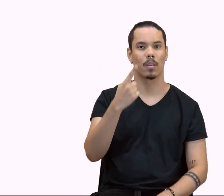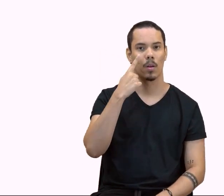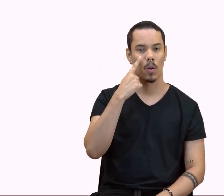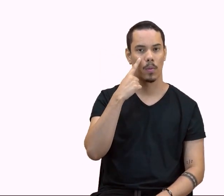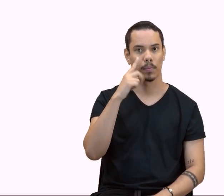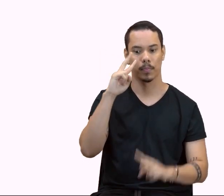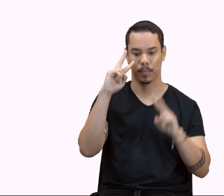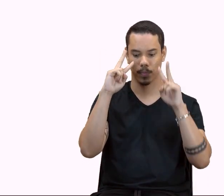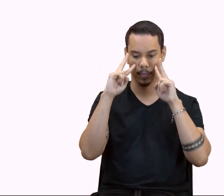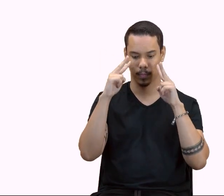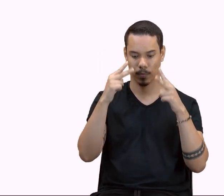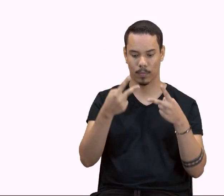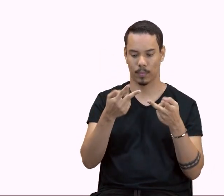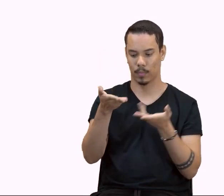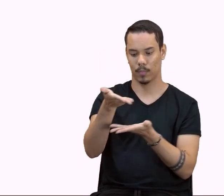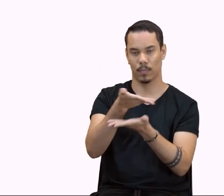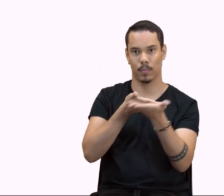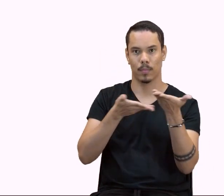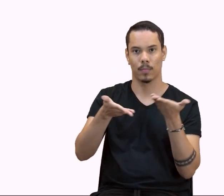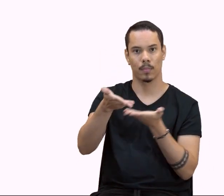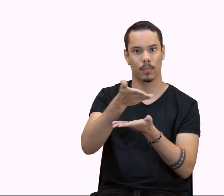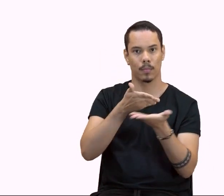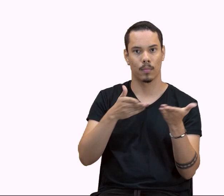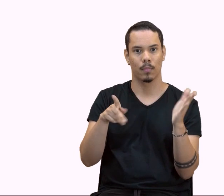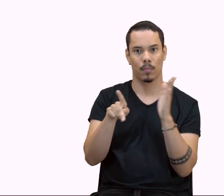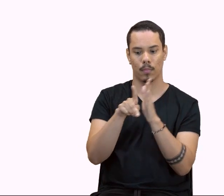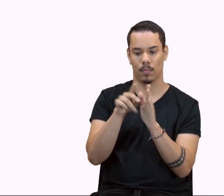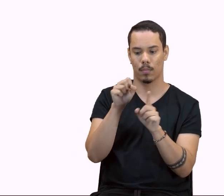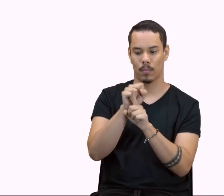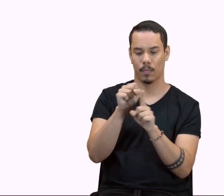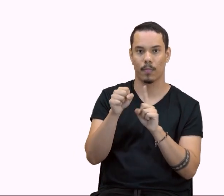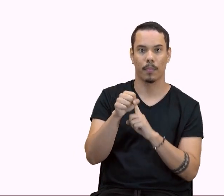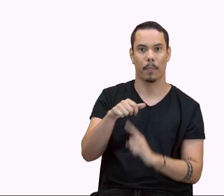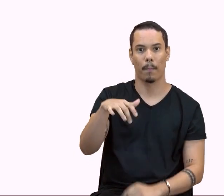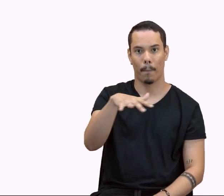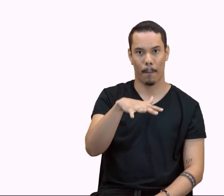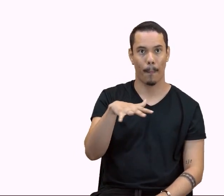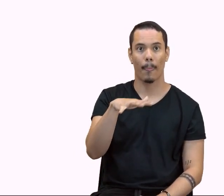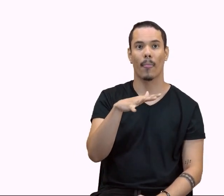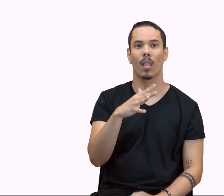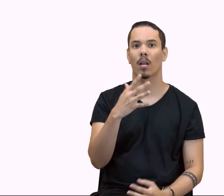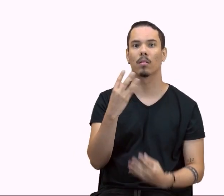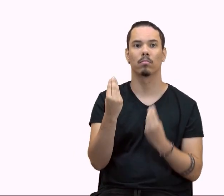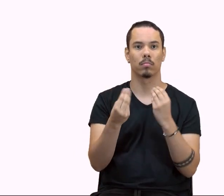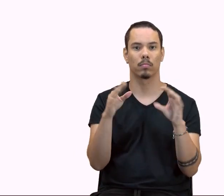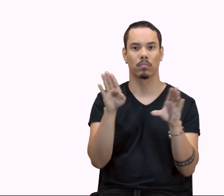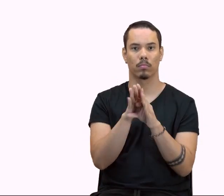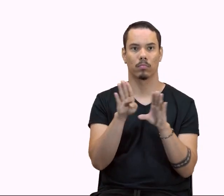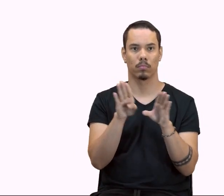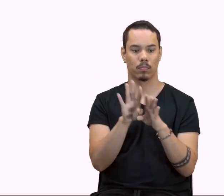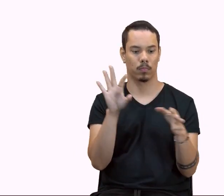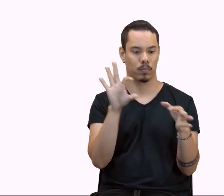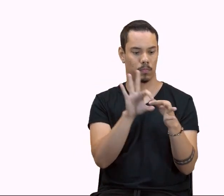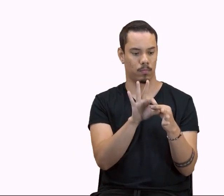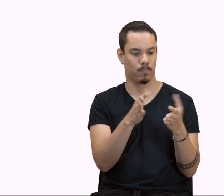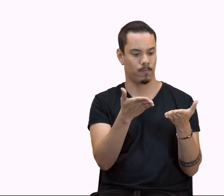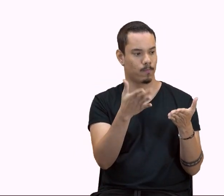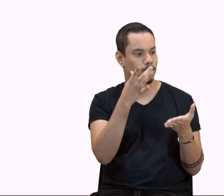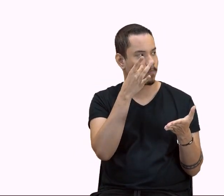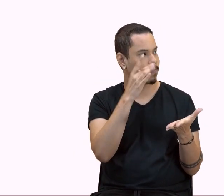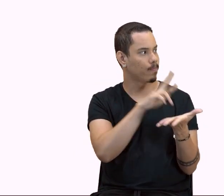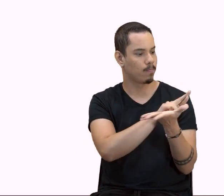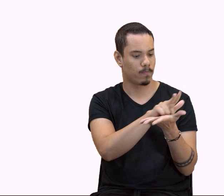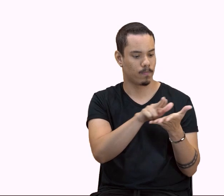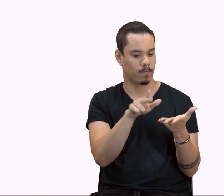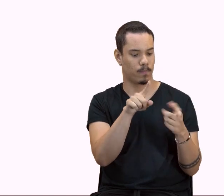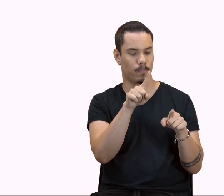as interações da sociedade com o meio físico. Interações da sociedade